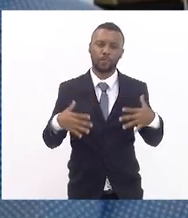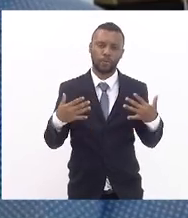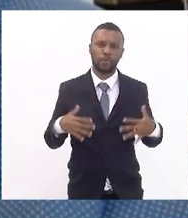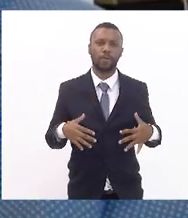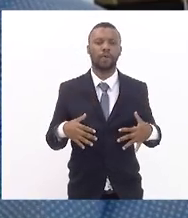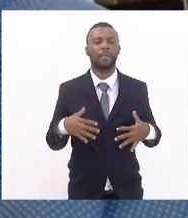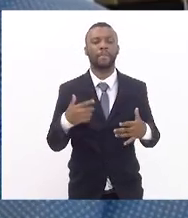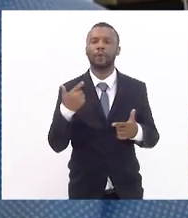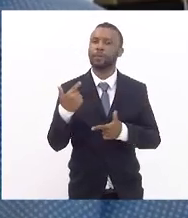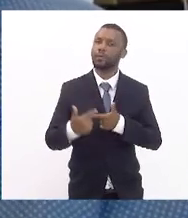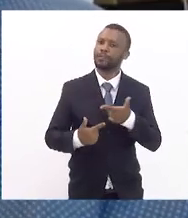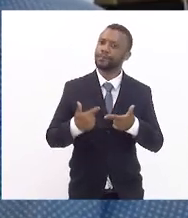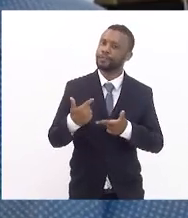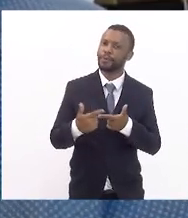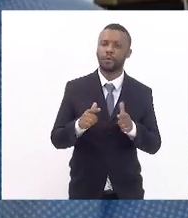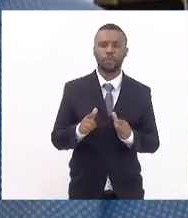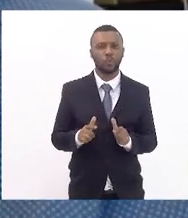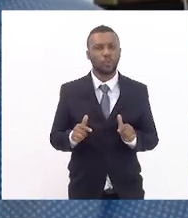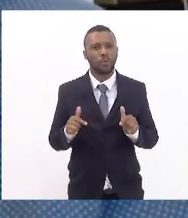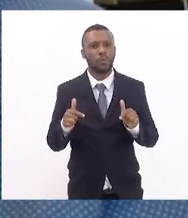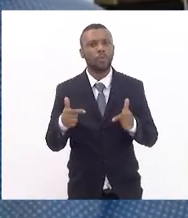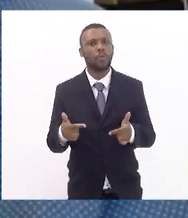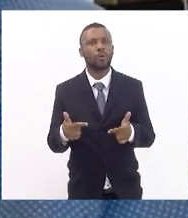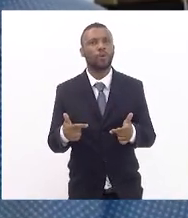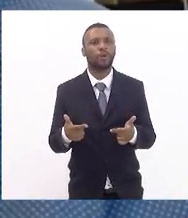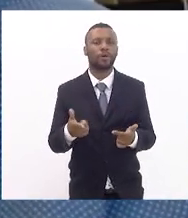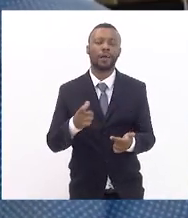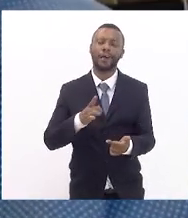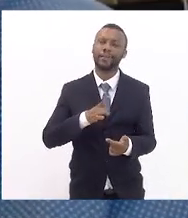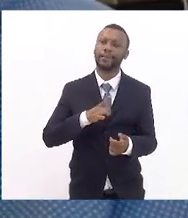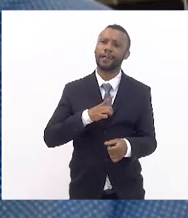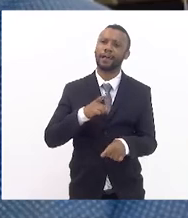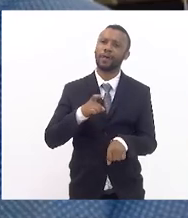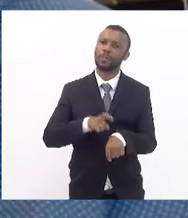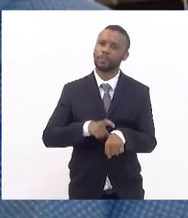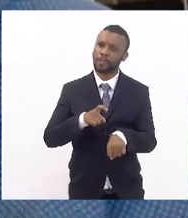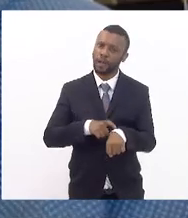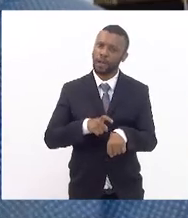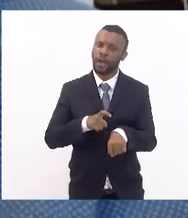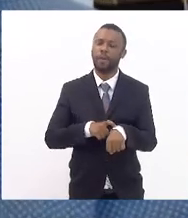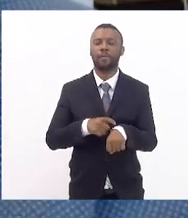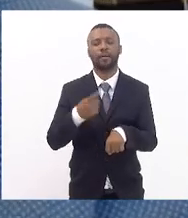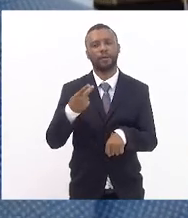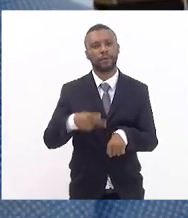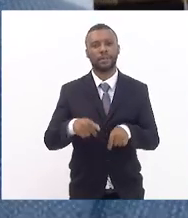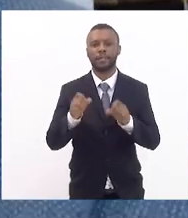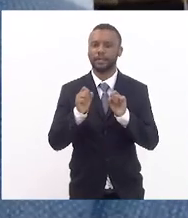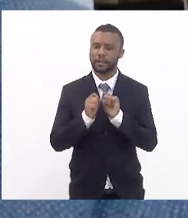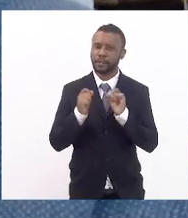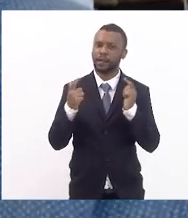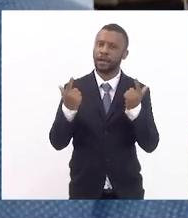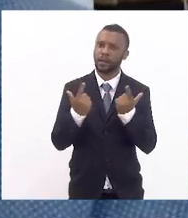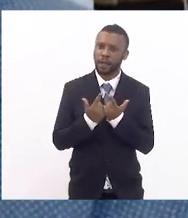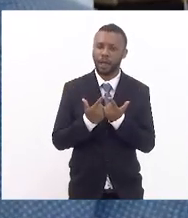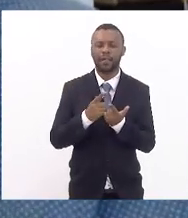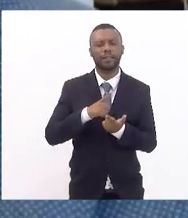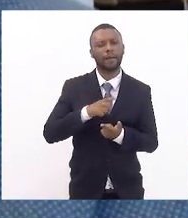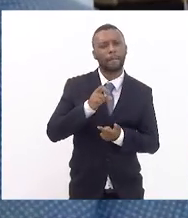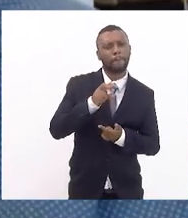sua atuação. Eu já tenho um tempo aqui nessa casa, eu visto